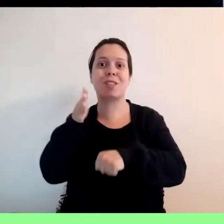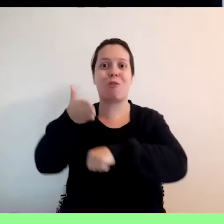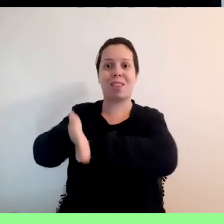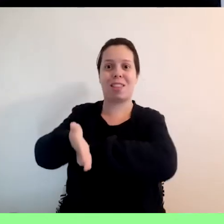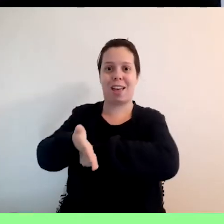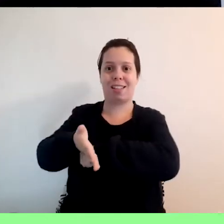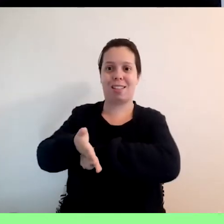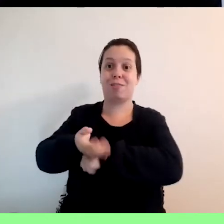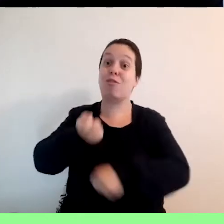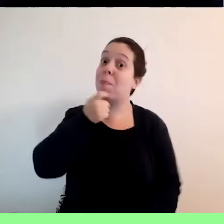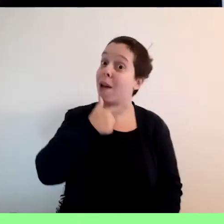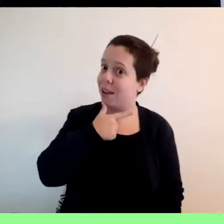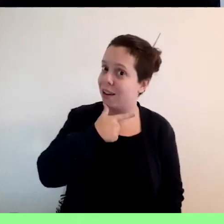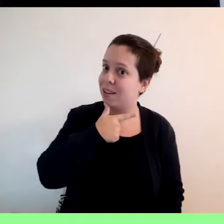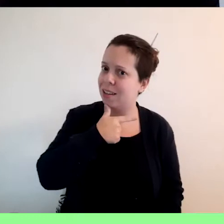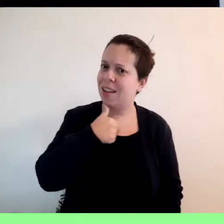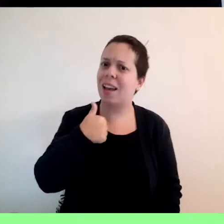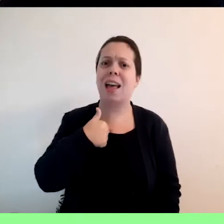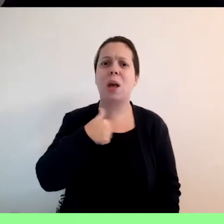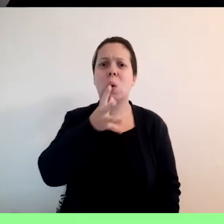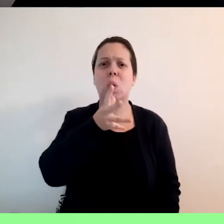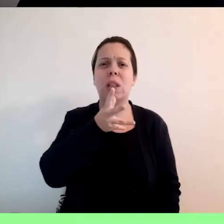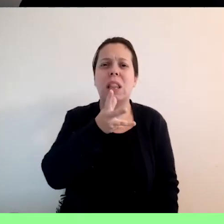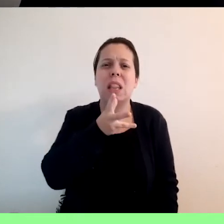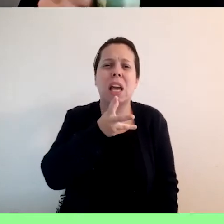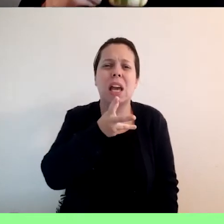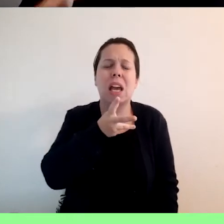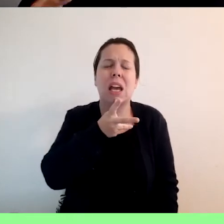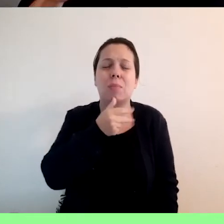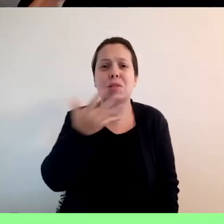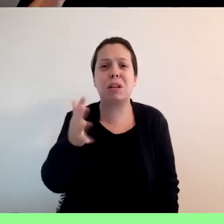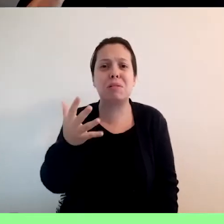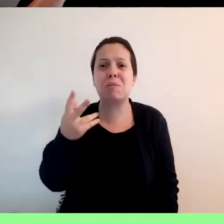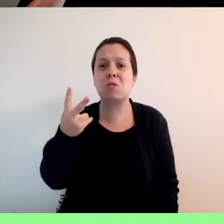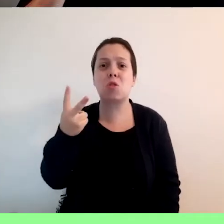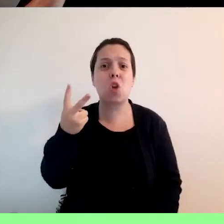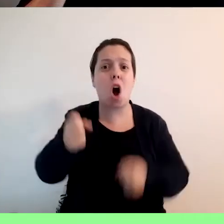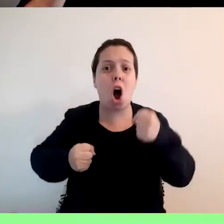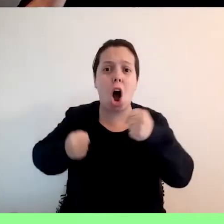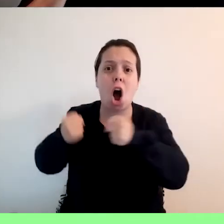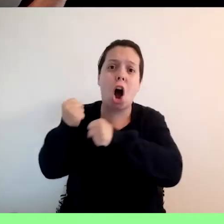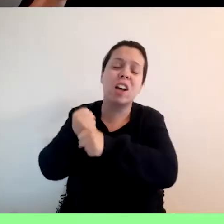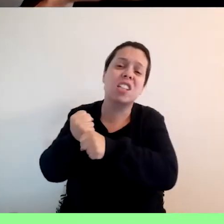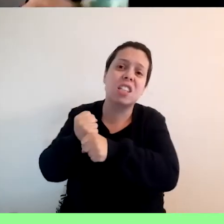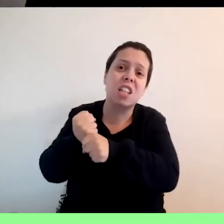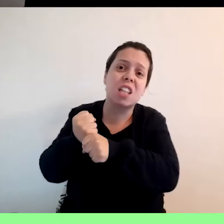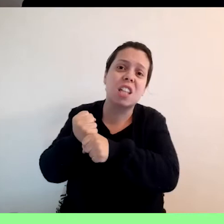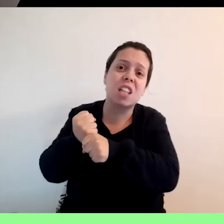isso, gente. Eu demorei muito tempo, mais de 2 anos, para buscar um programa que